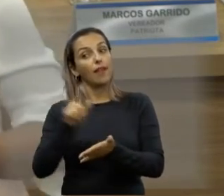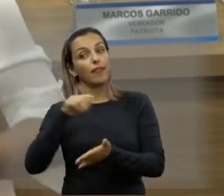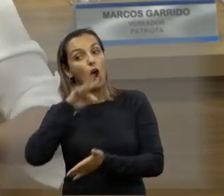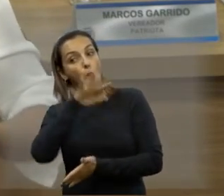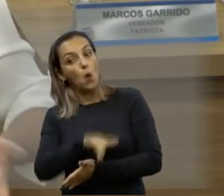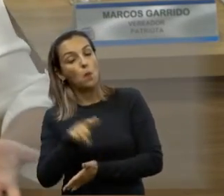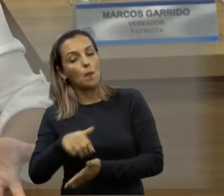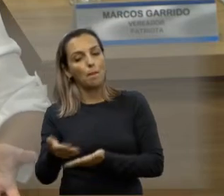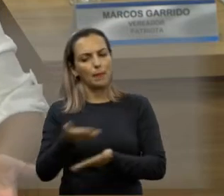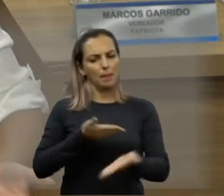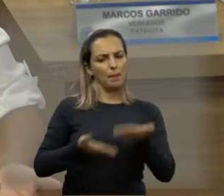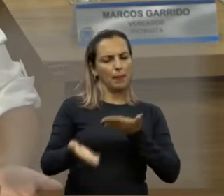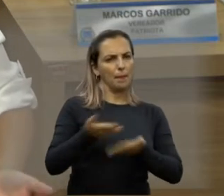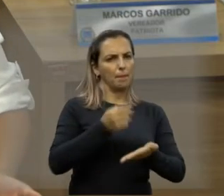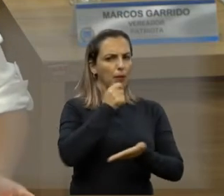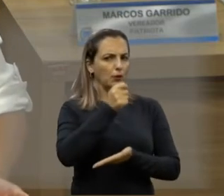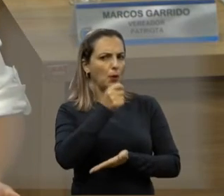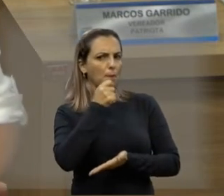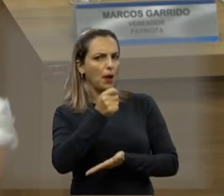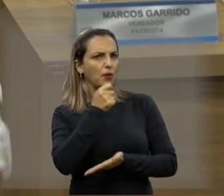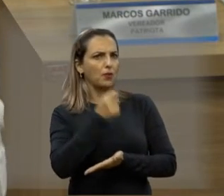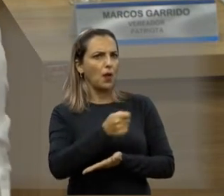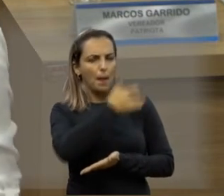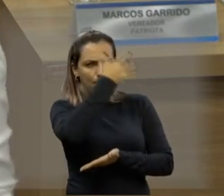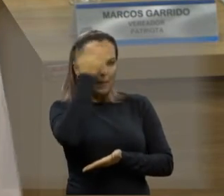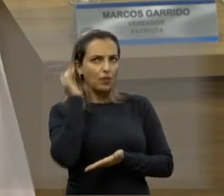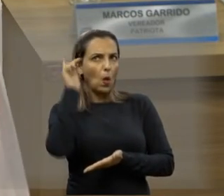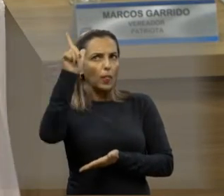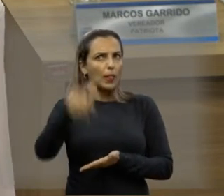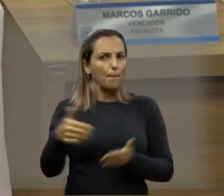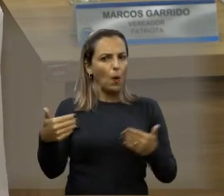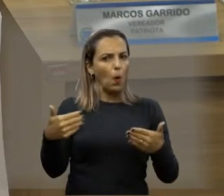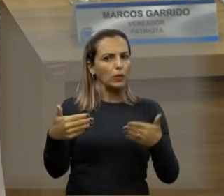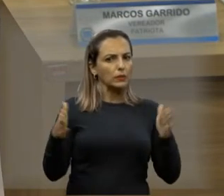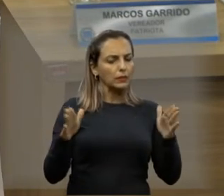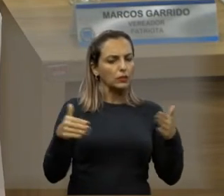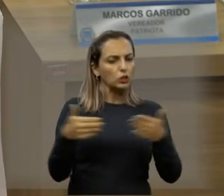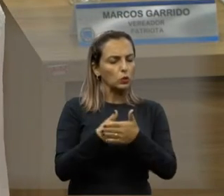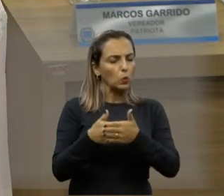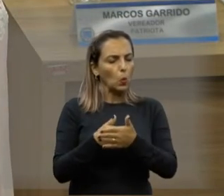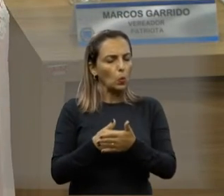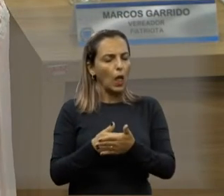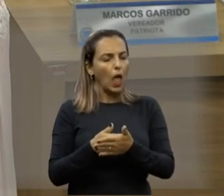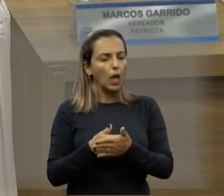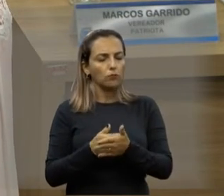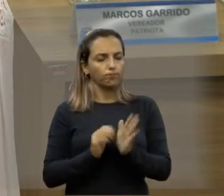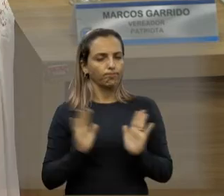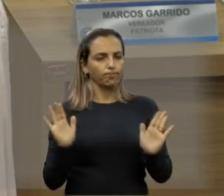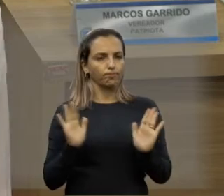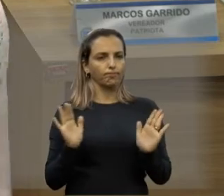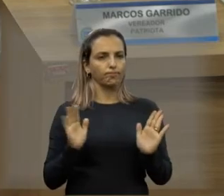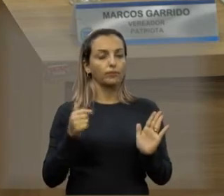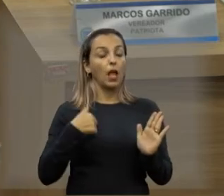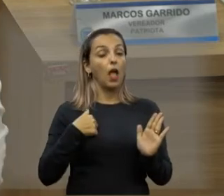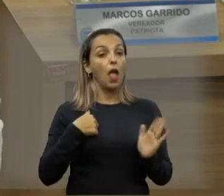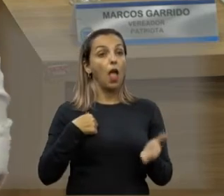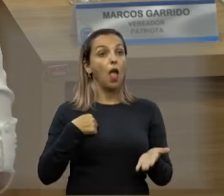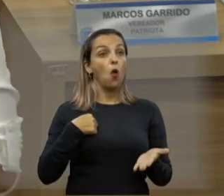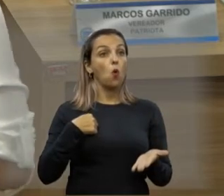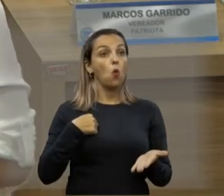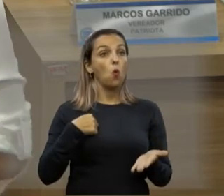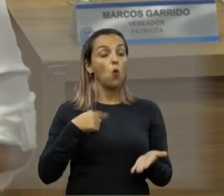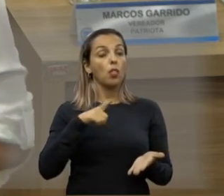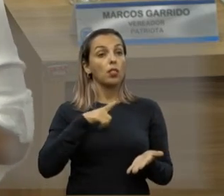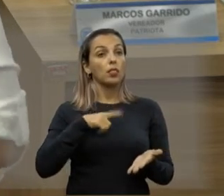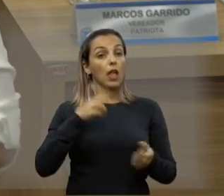começar a fazer negociação pelo microfone para as pessoas depois vão se esconderem atrás do que disseram e eu tenho registrada